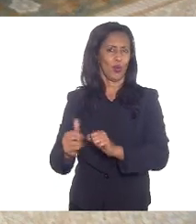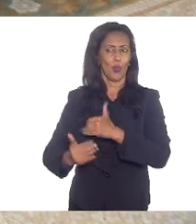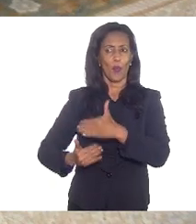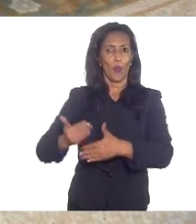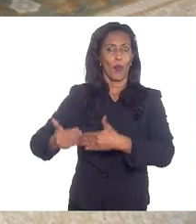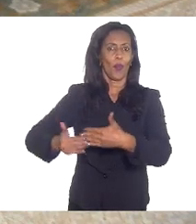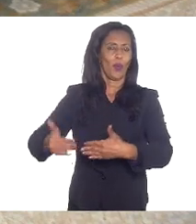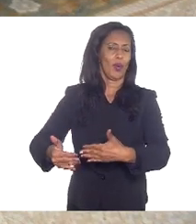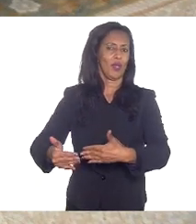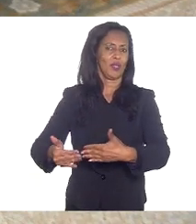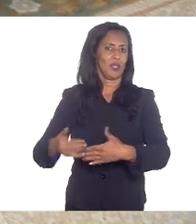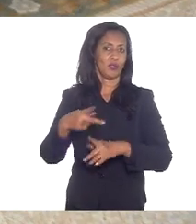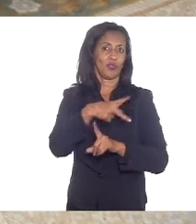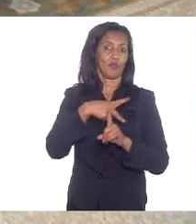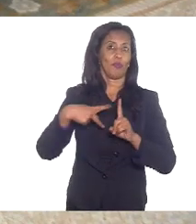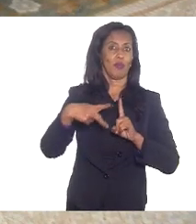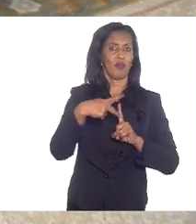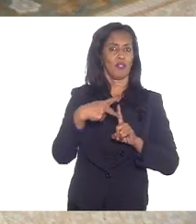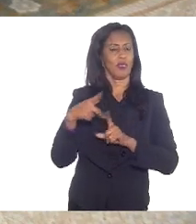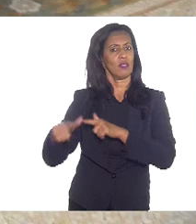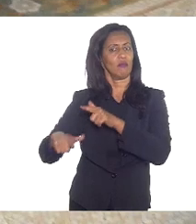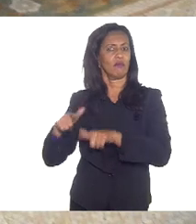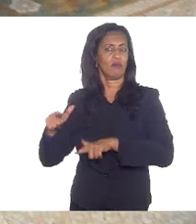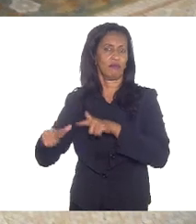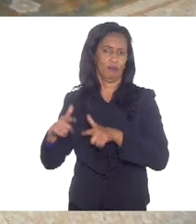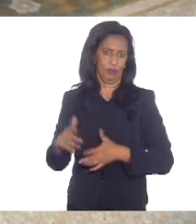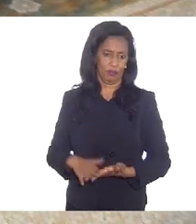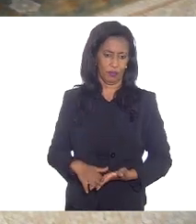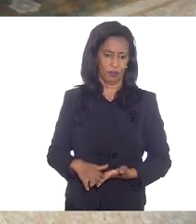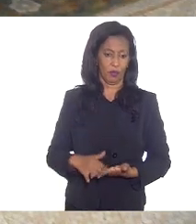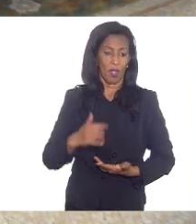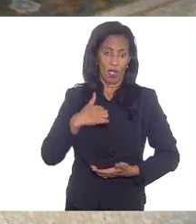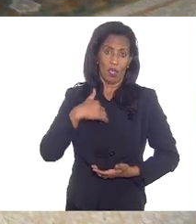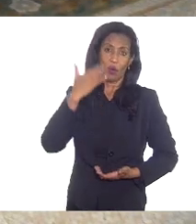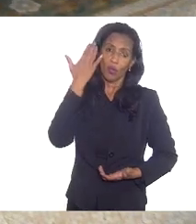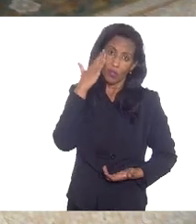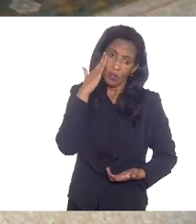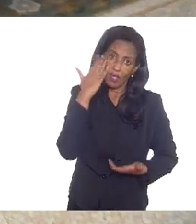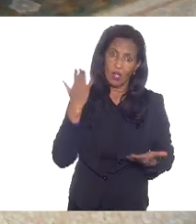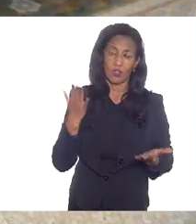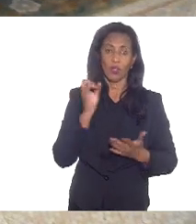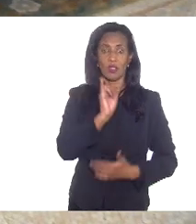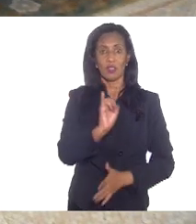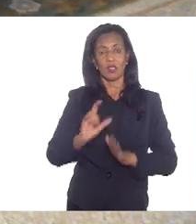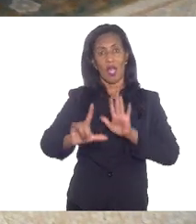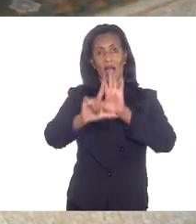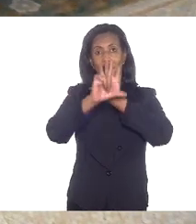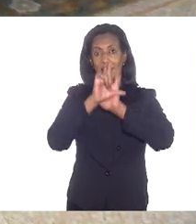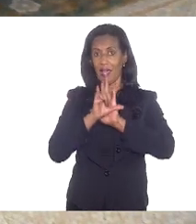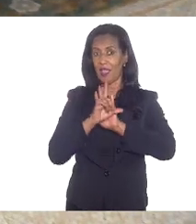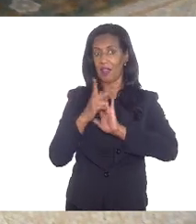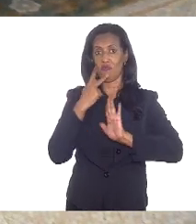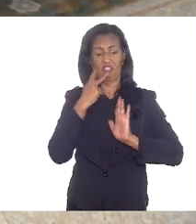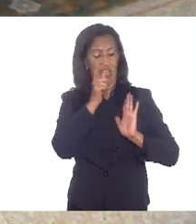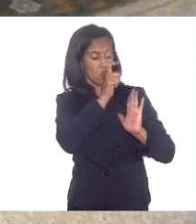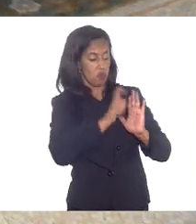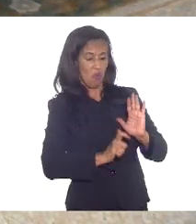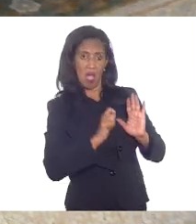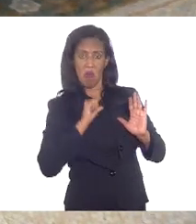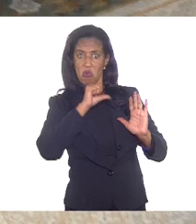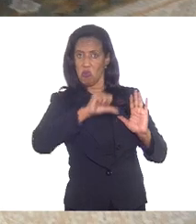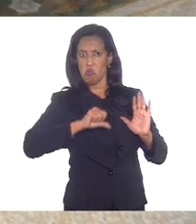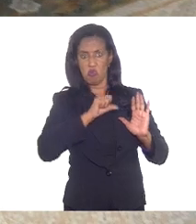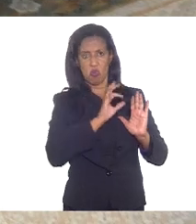de previdência dos servidores. Eu entendo que, obviamente, se a lei não está falando que muda, é